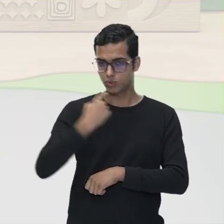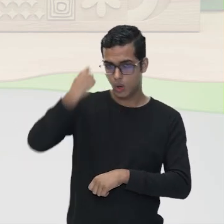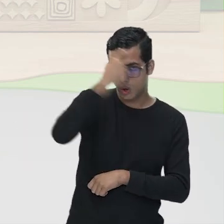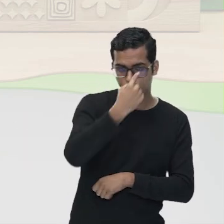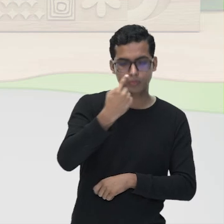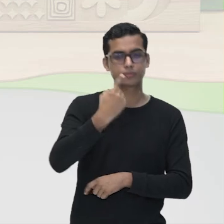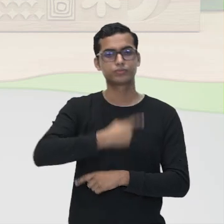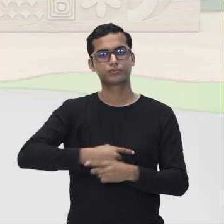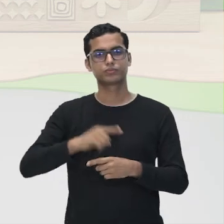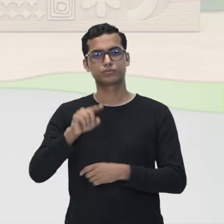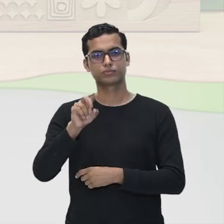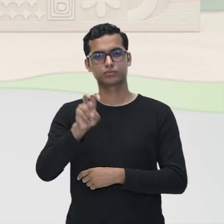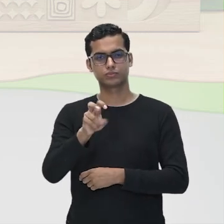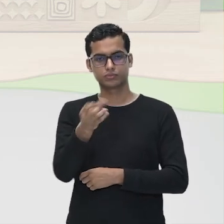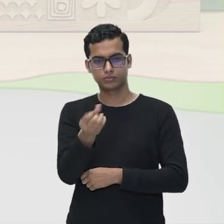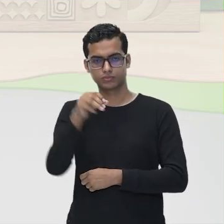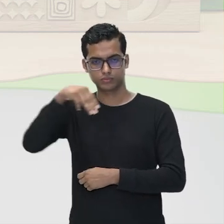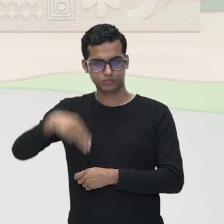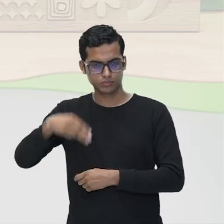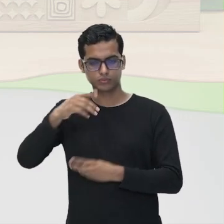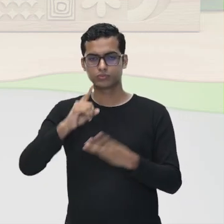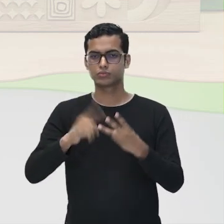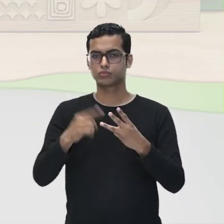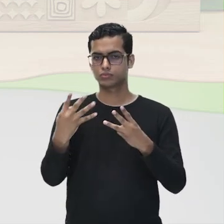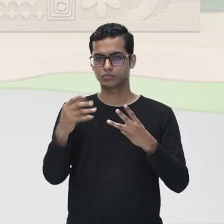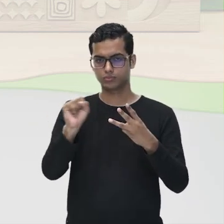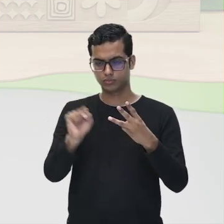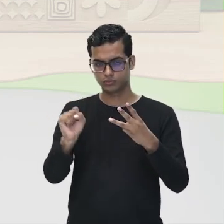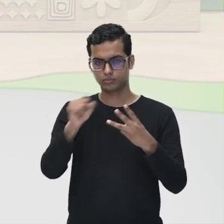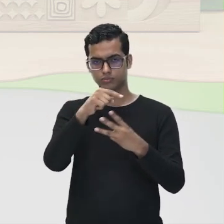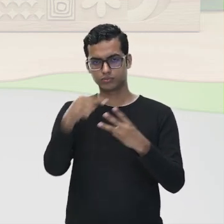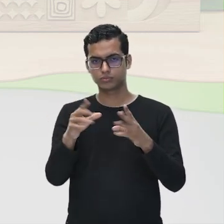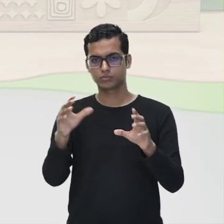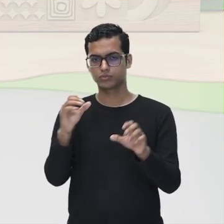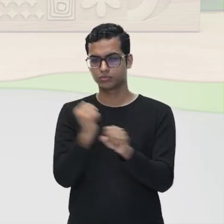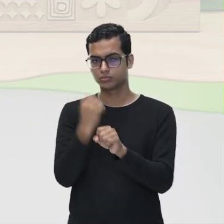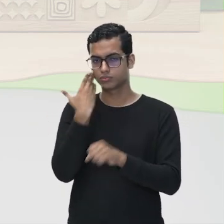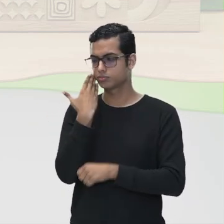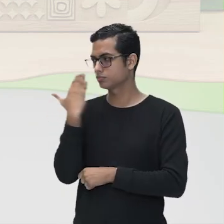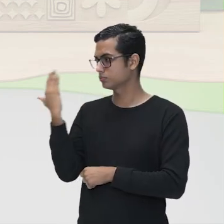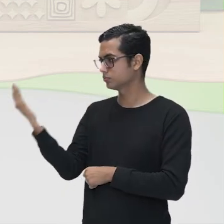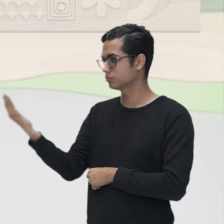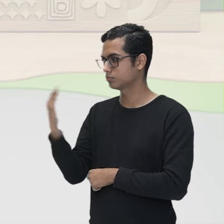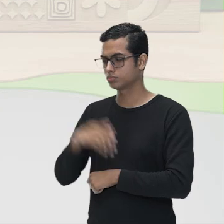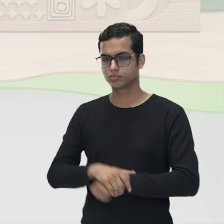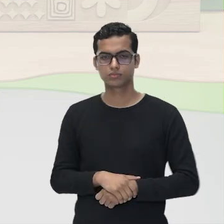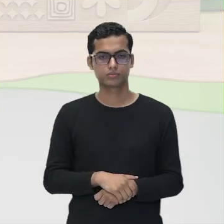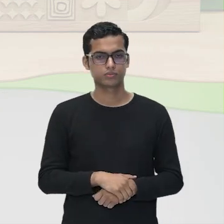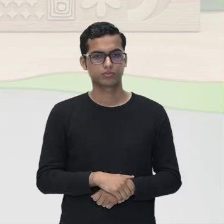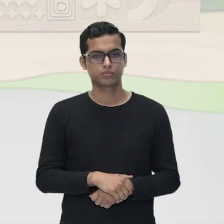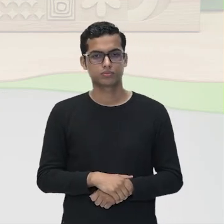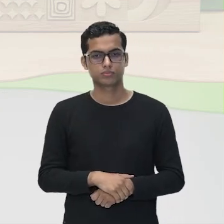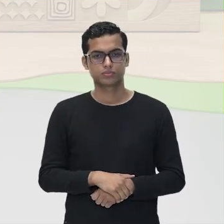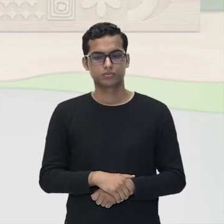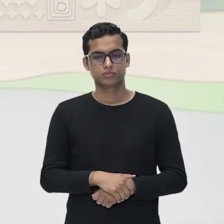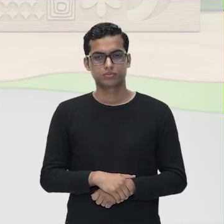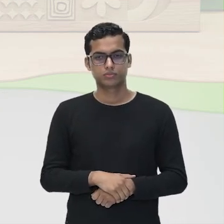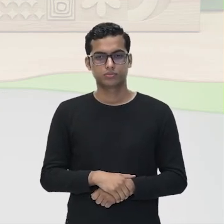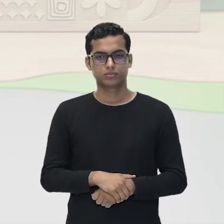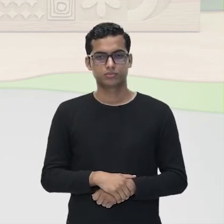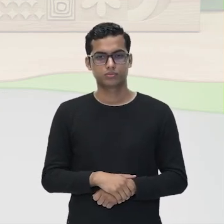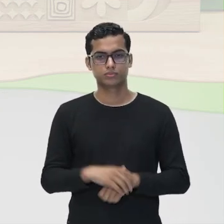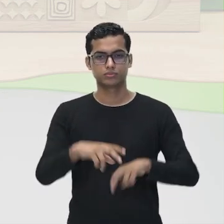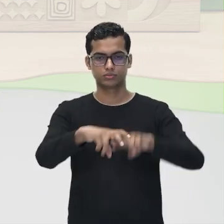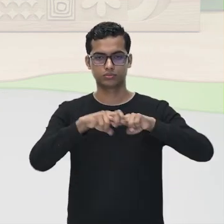minutos, 4 segundos e 9 centésimos. Por isso se convencionou que